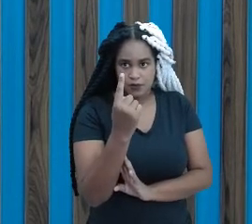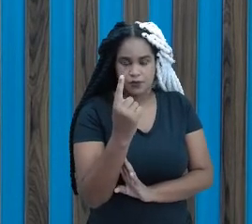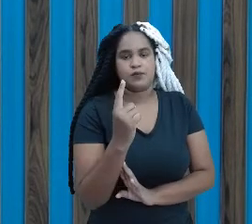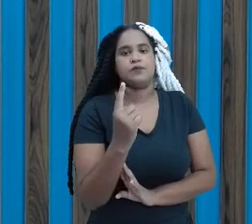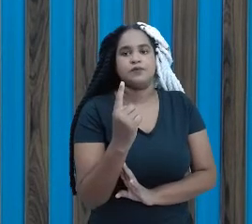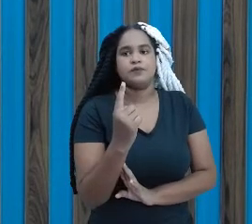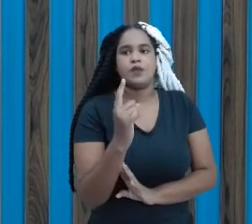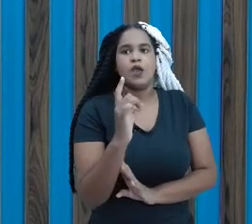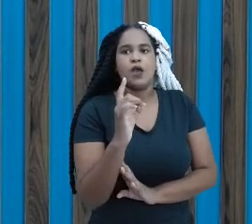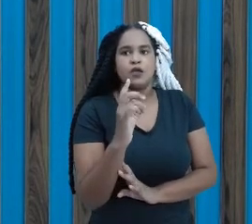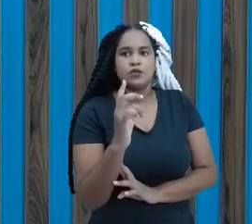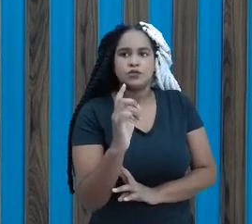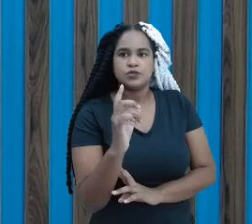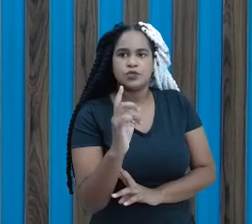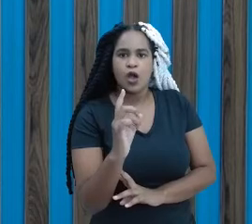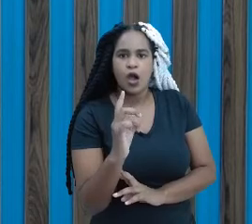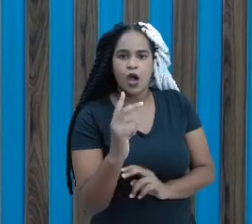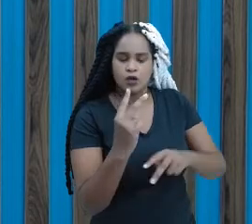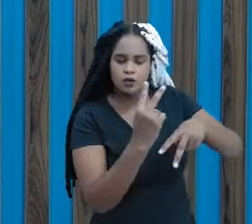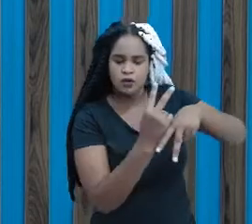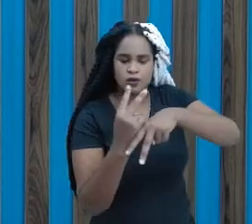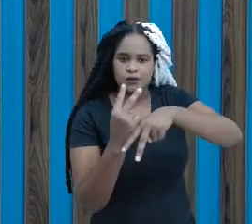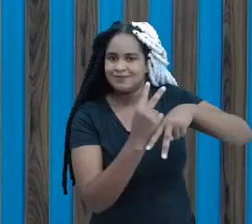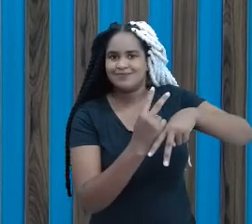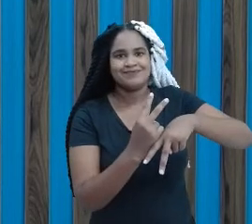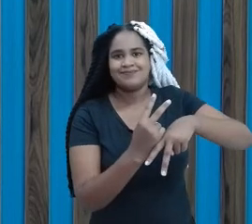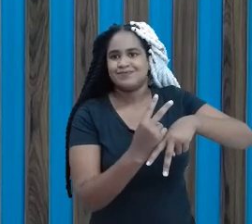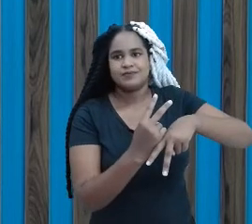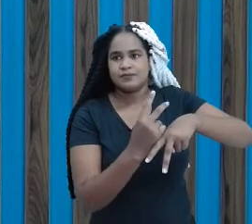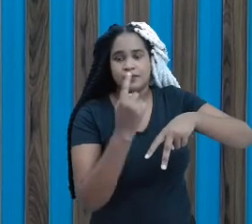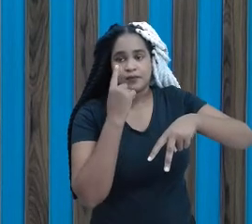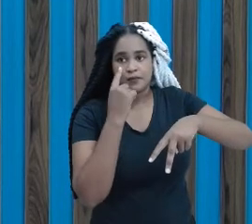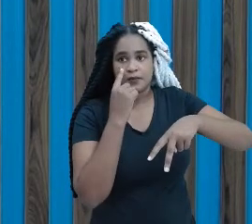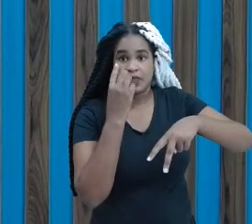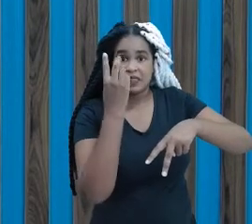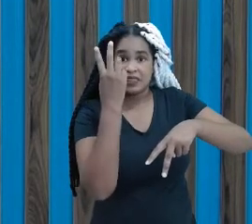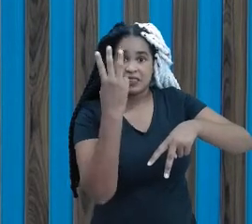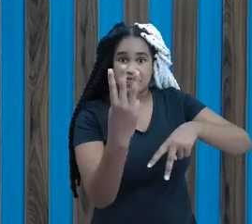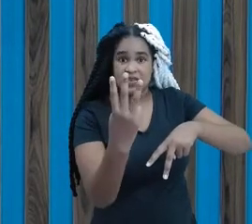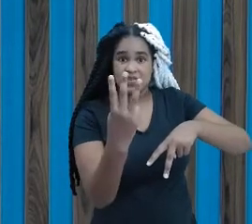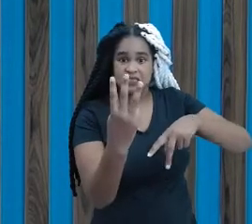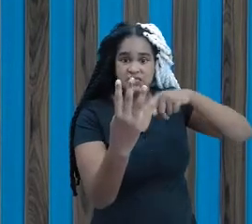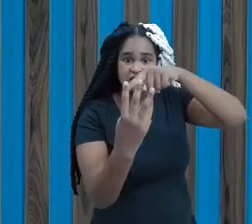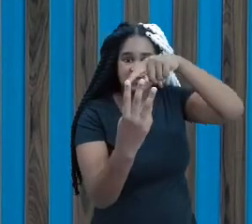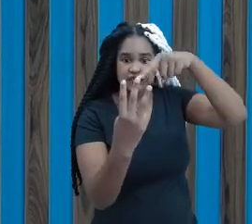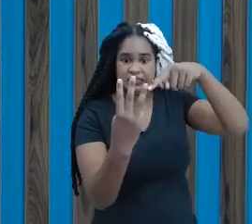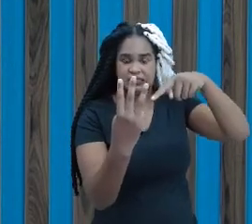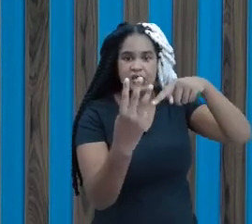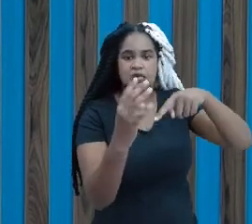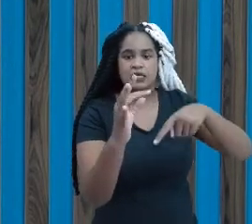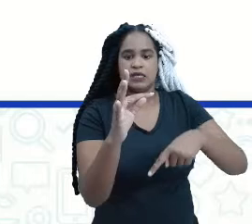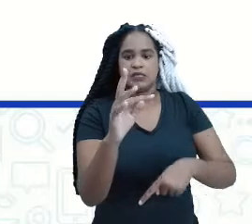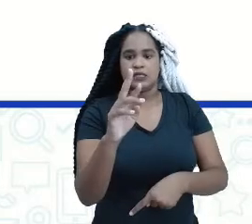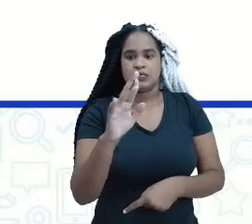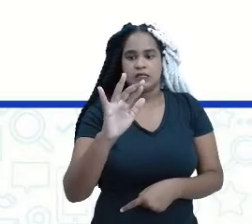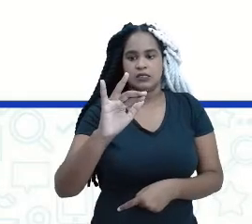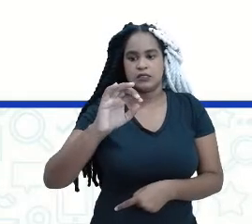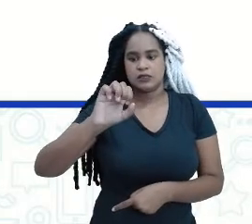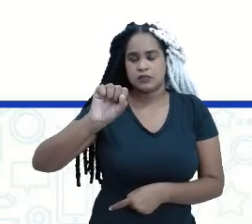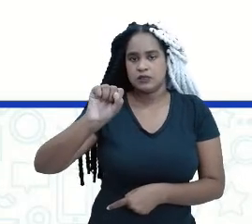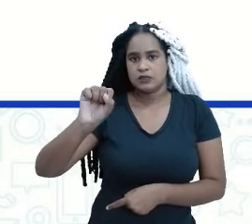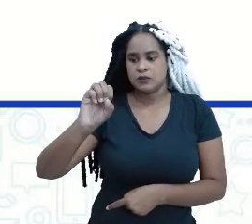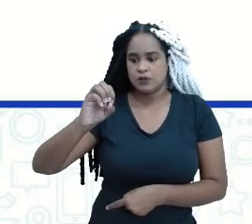um par, né? Vemos 3 cromossomos diferentes aqui, então virou uma trissomia, que a gente chama